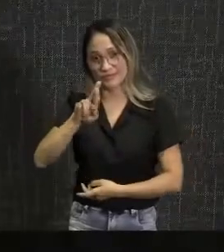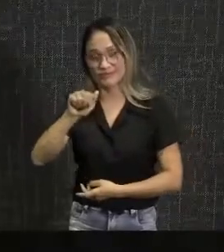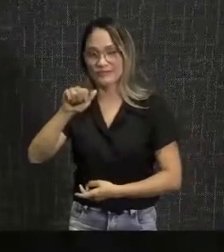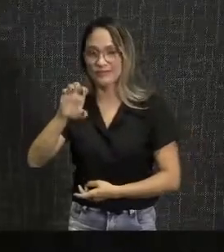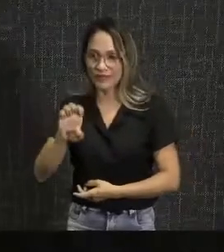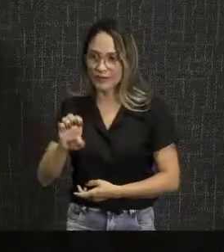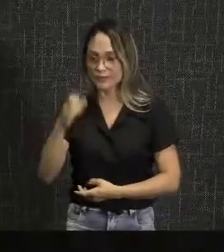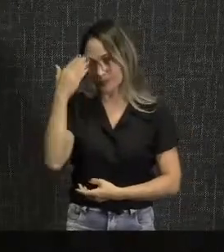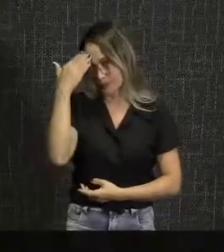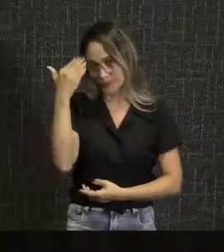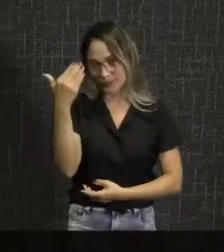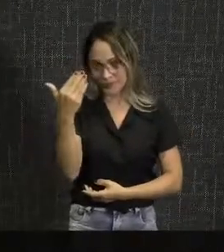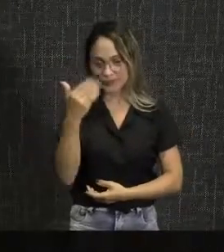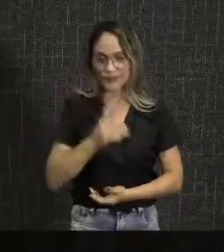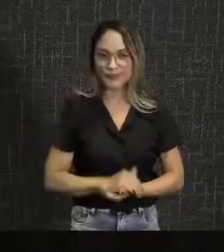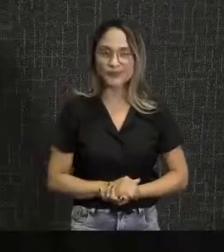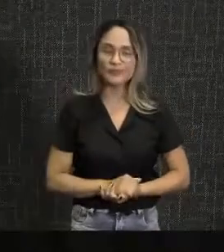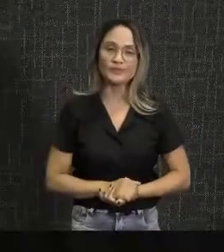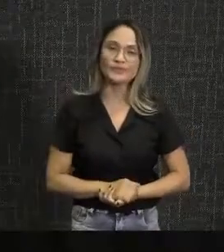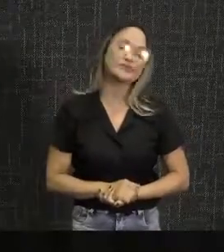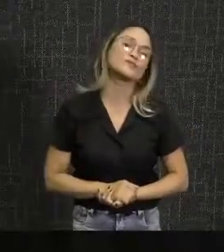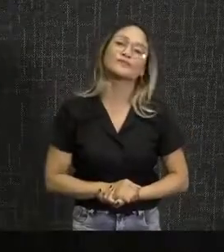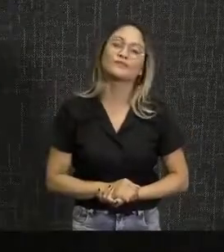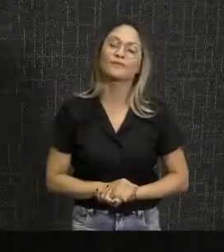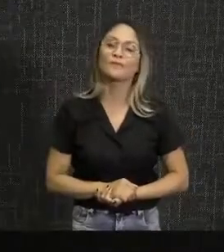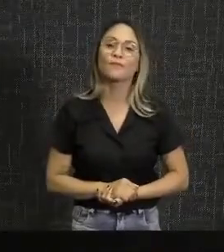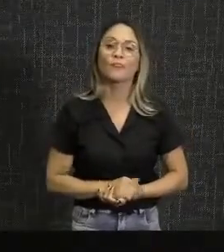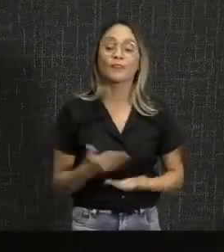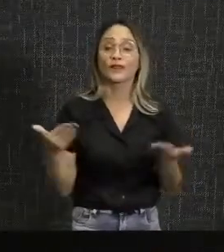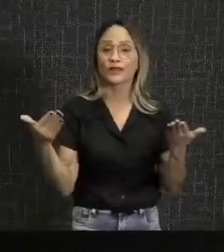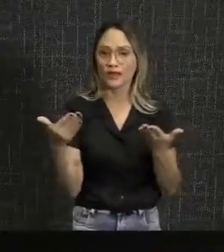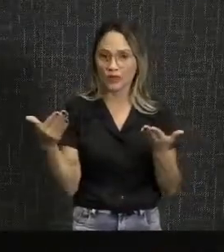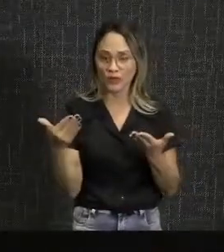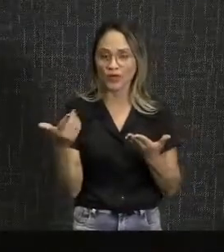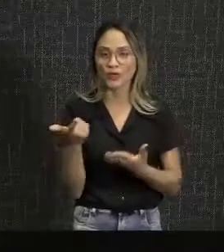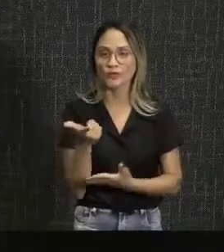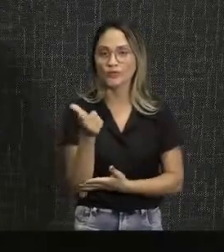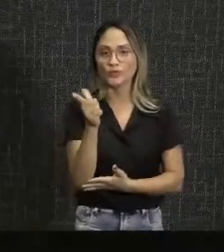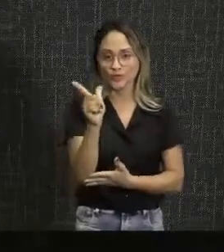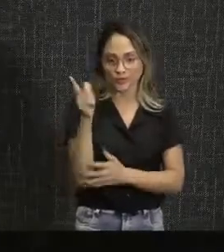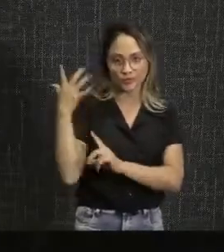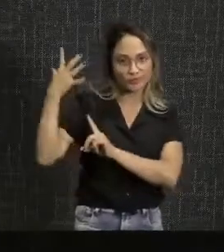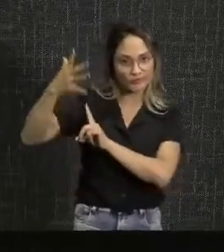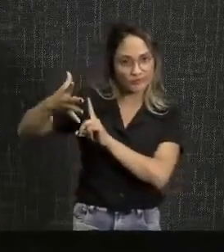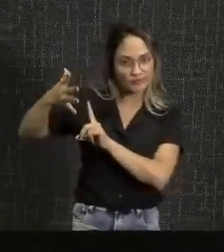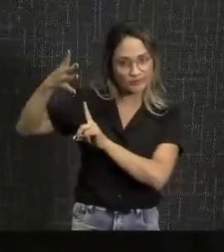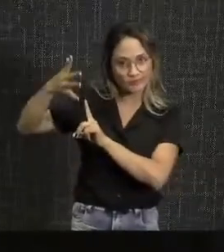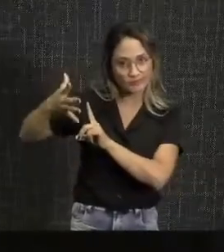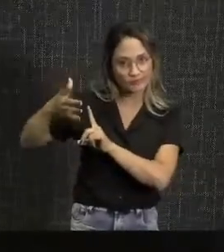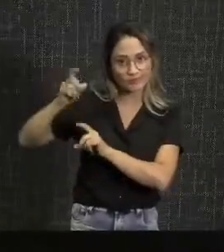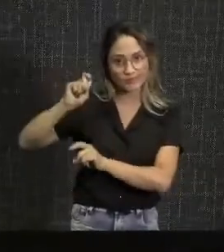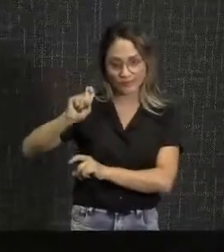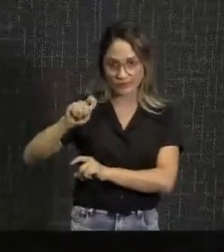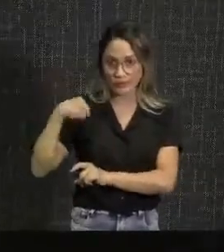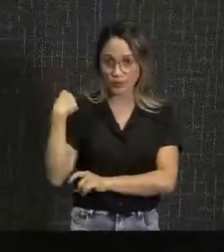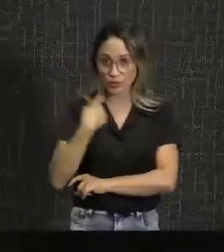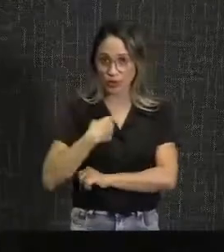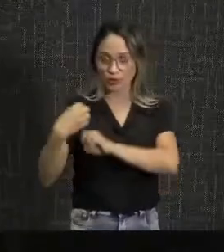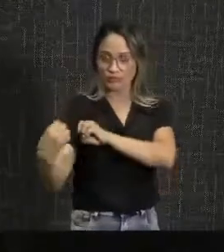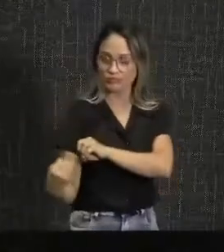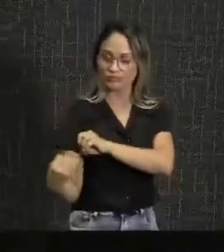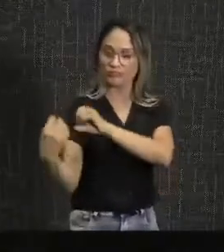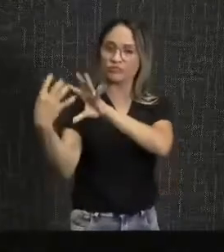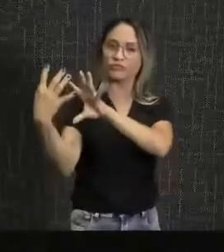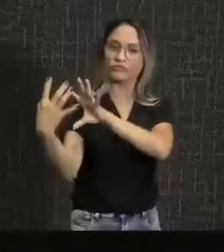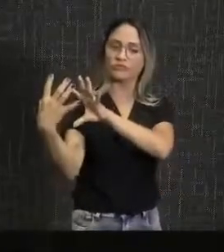conosco aqui na Convenção Logista, doutor Delano. Vamos chamar então o nosso próximo palestrante. Nós vamos nos conectar agora